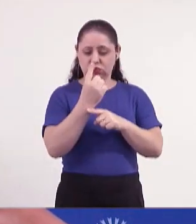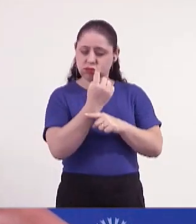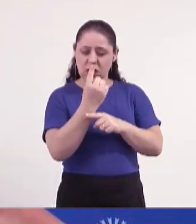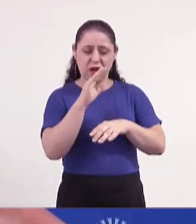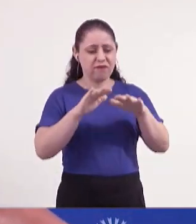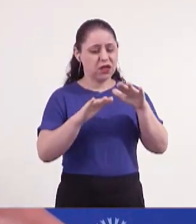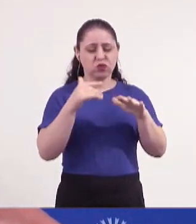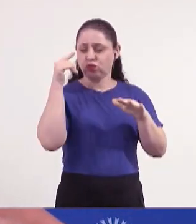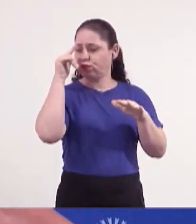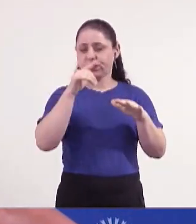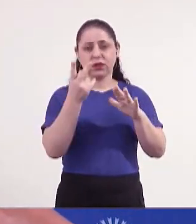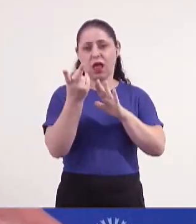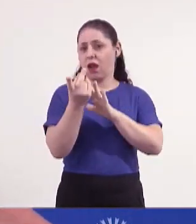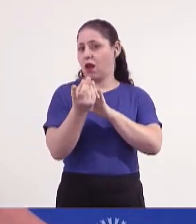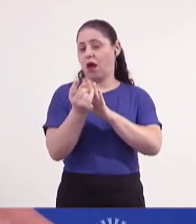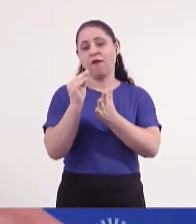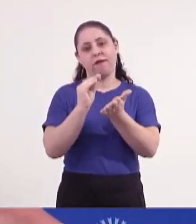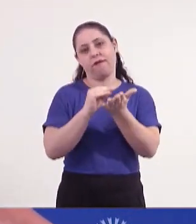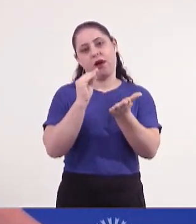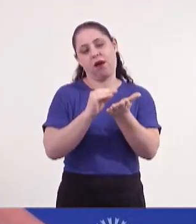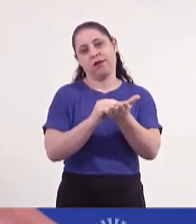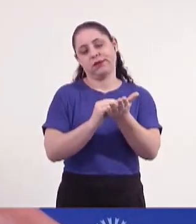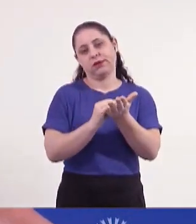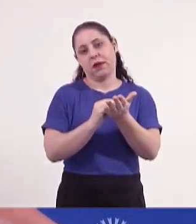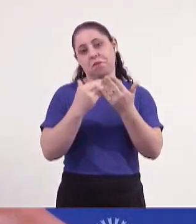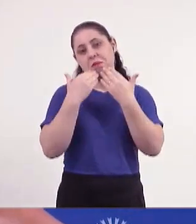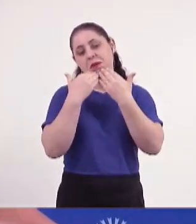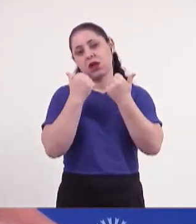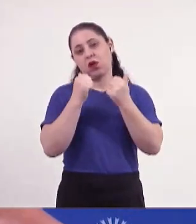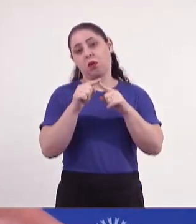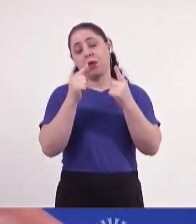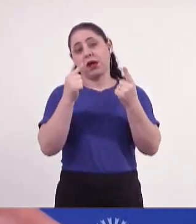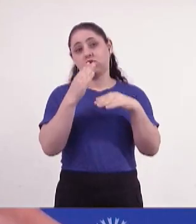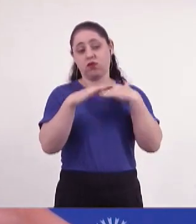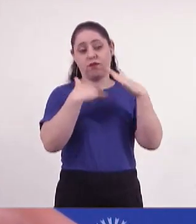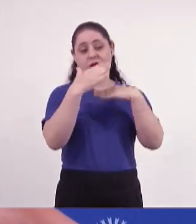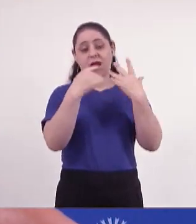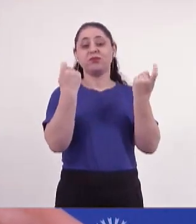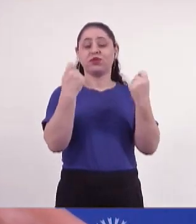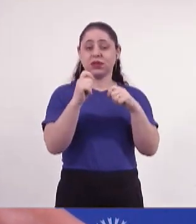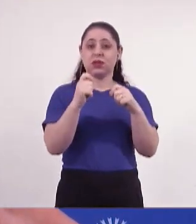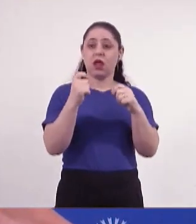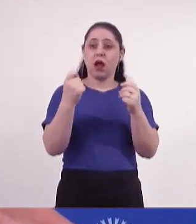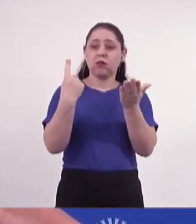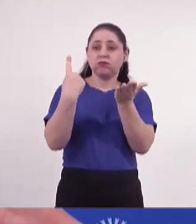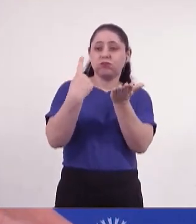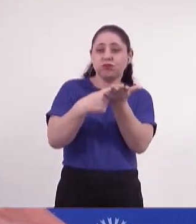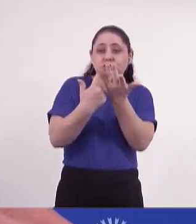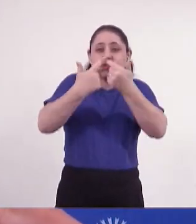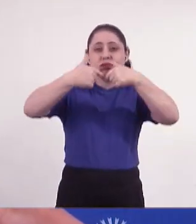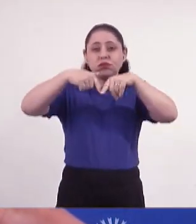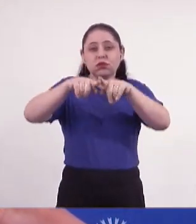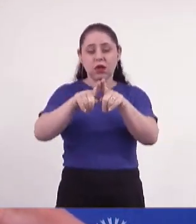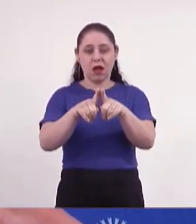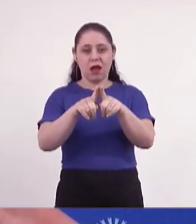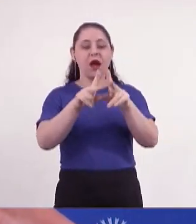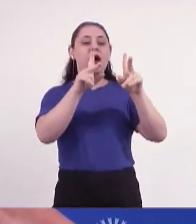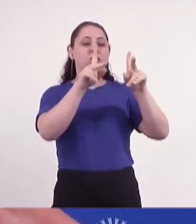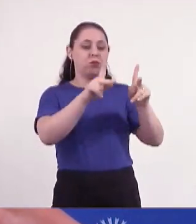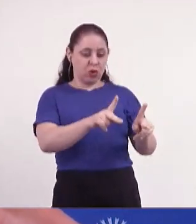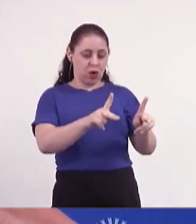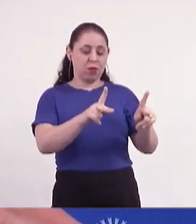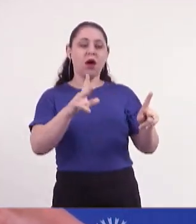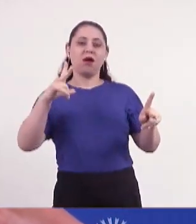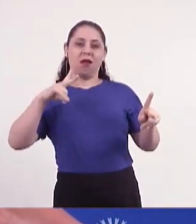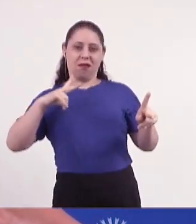nem sempre tem condições de fazer os investimentos que são necessários, que vêm junto com o desenvolvimento. Quando estabelece uma parceria dessa, que tem